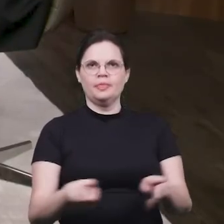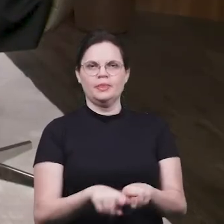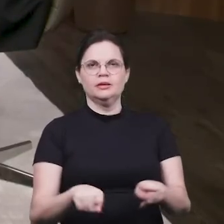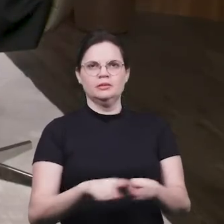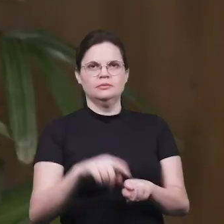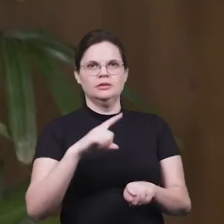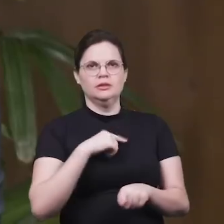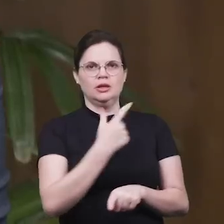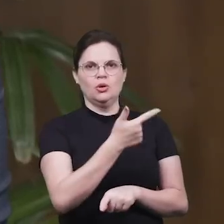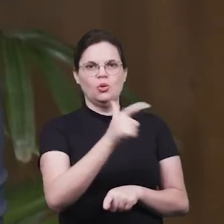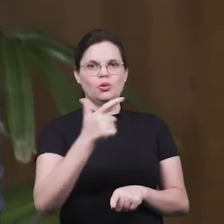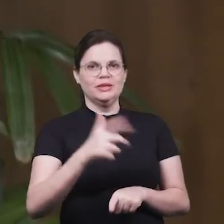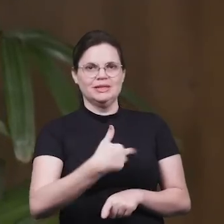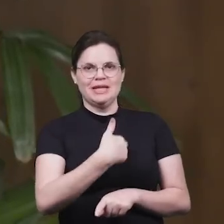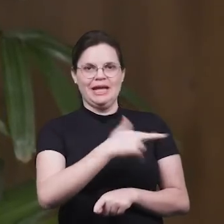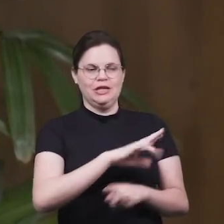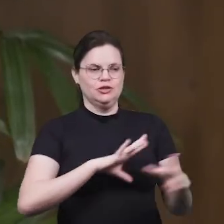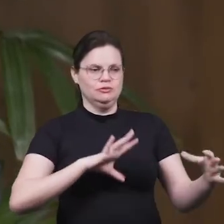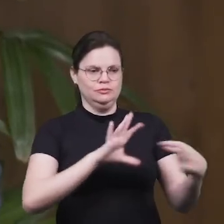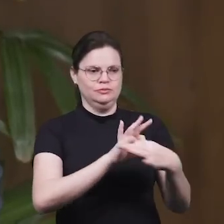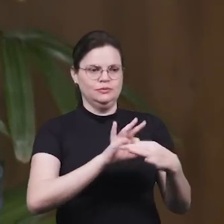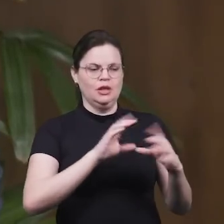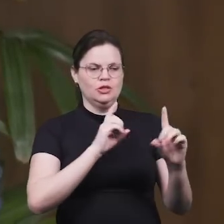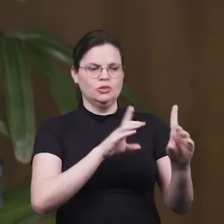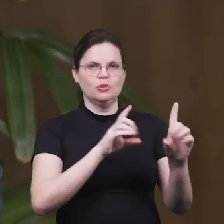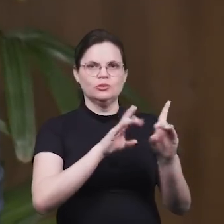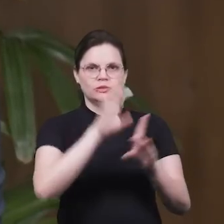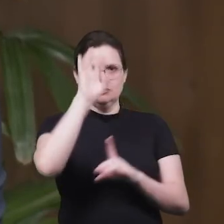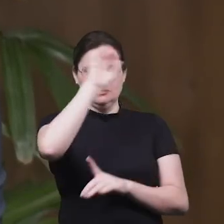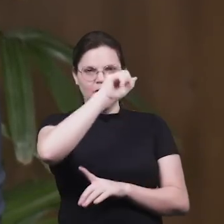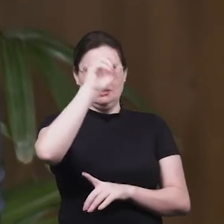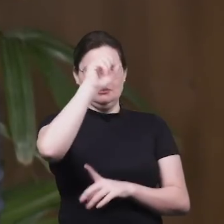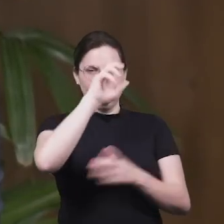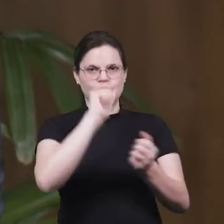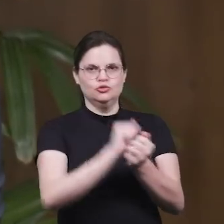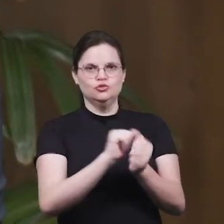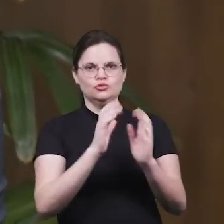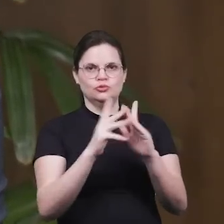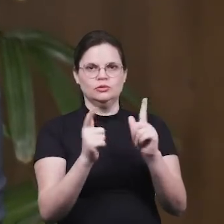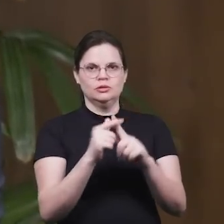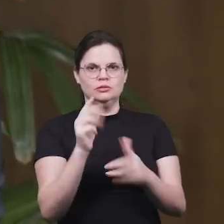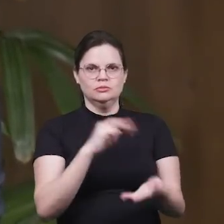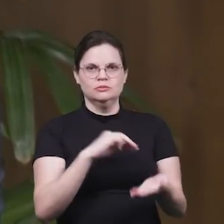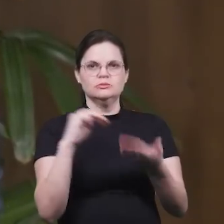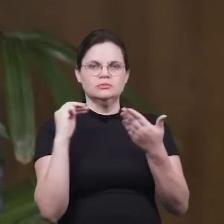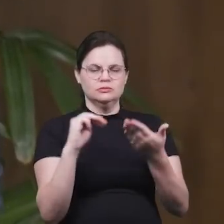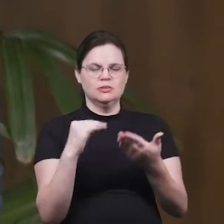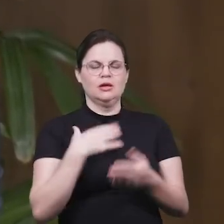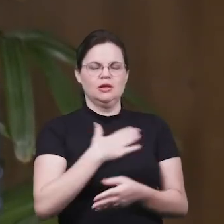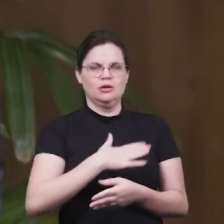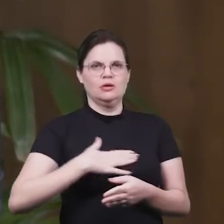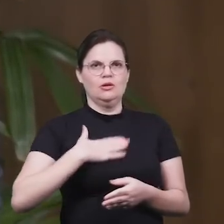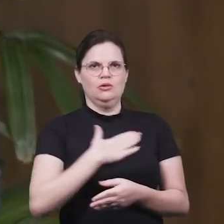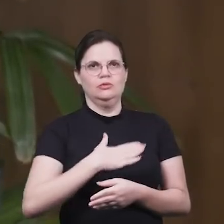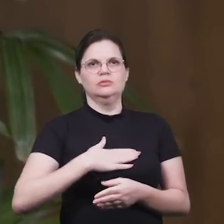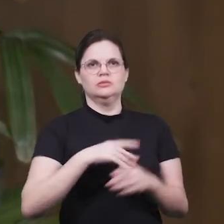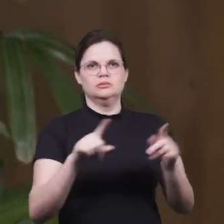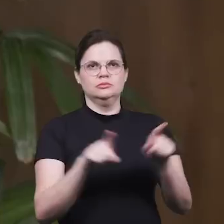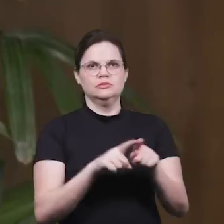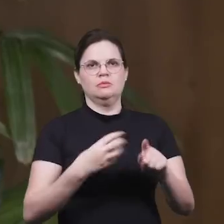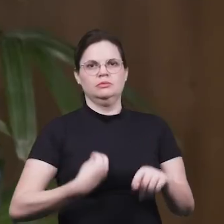outras regiões das pessoas que, além de ouvir e abraçar essa doutrina, estão